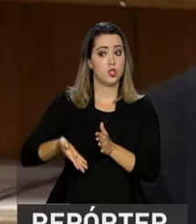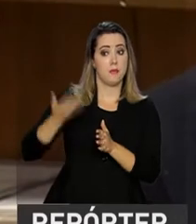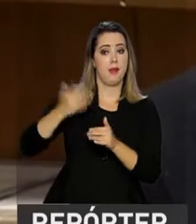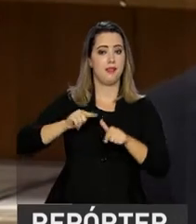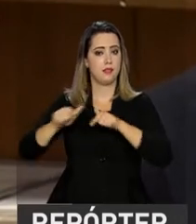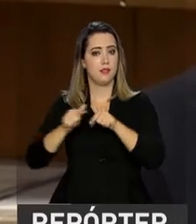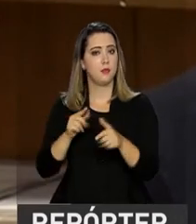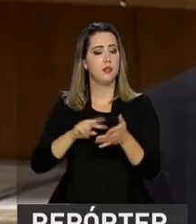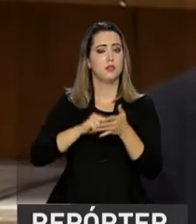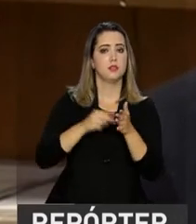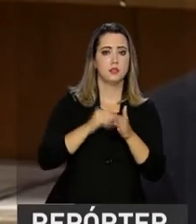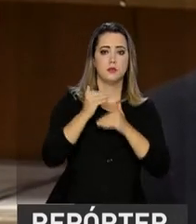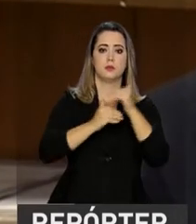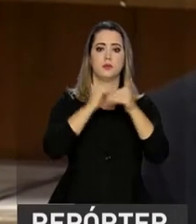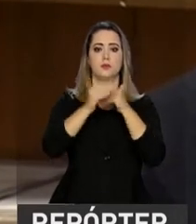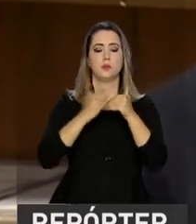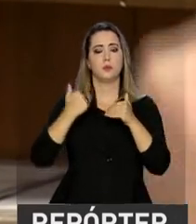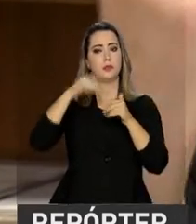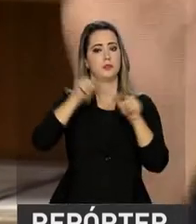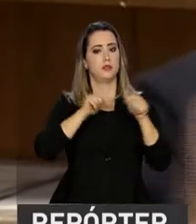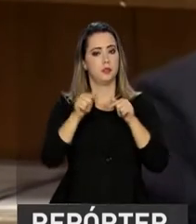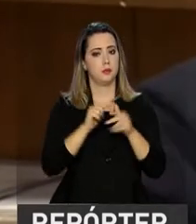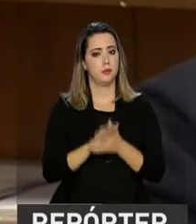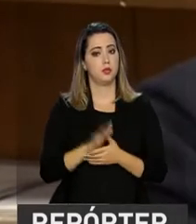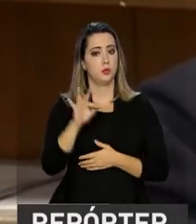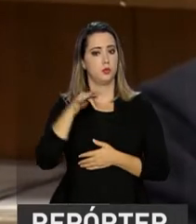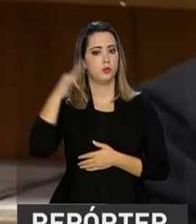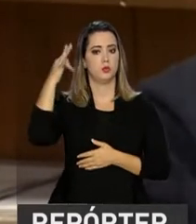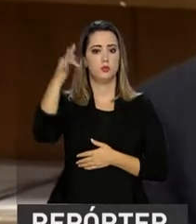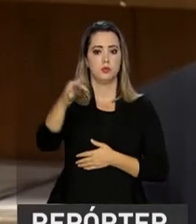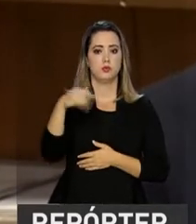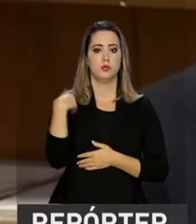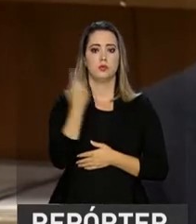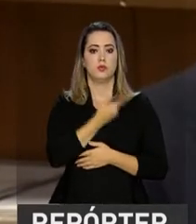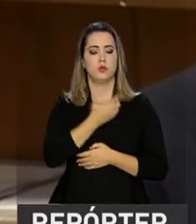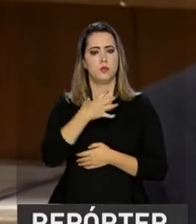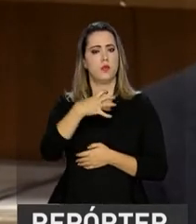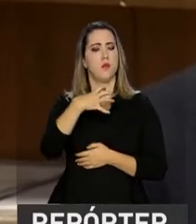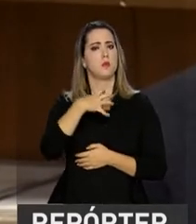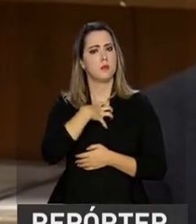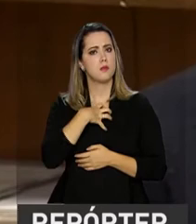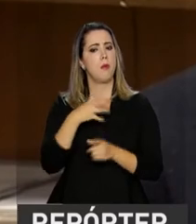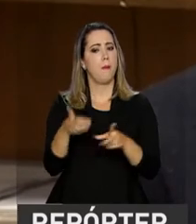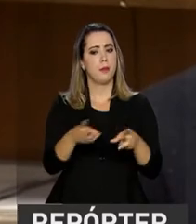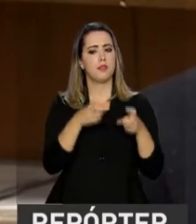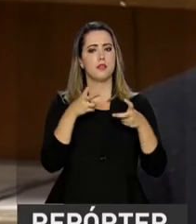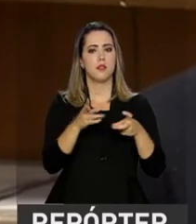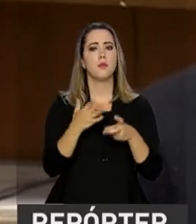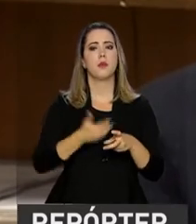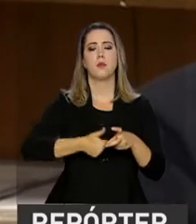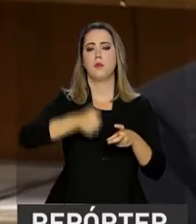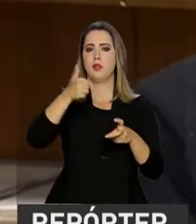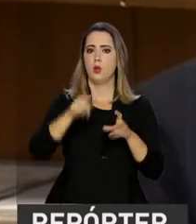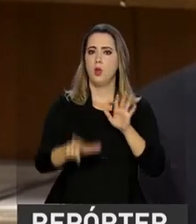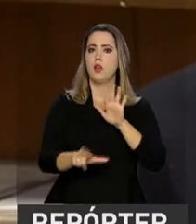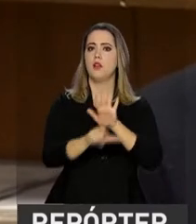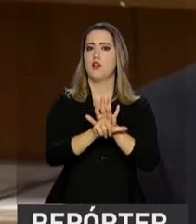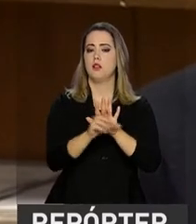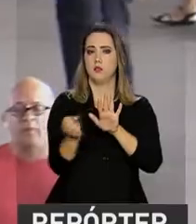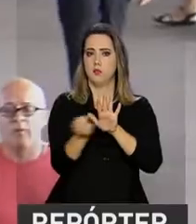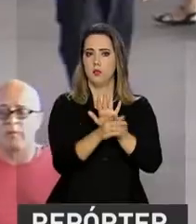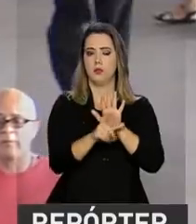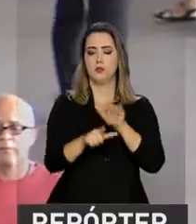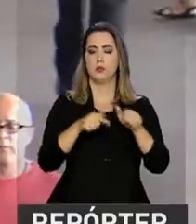significa crescimento e significa mais emprego. Então, lá na frente, nós vamos sentir os efeitos da reforma trabalhista na área do